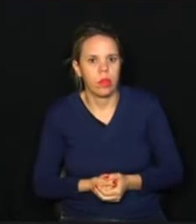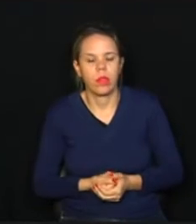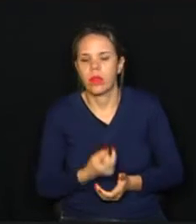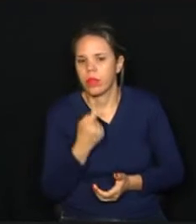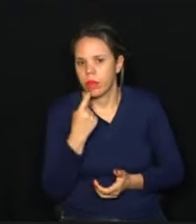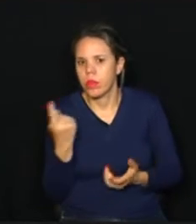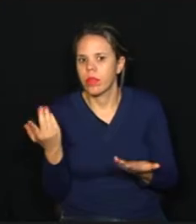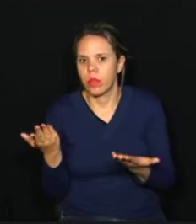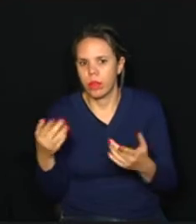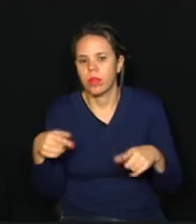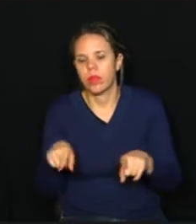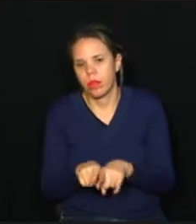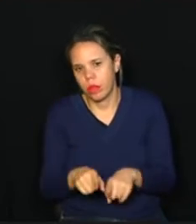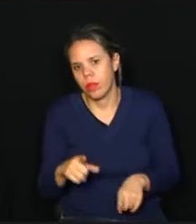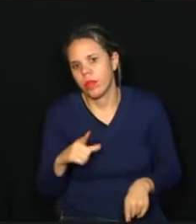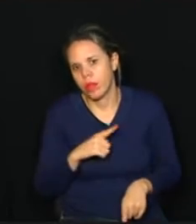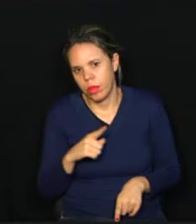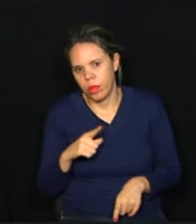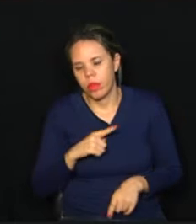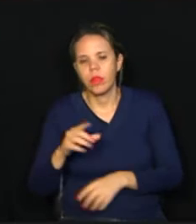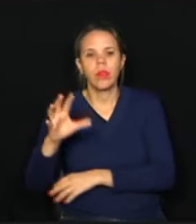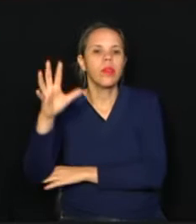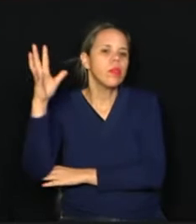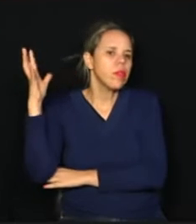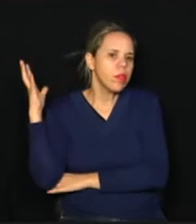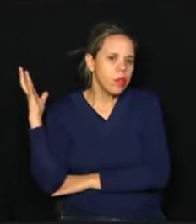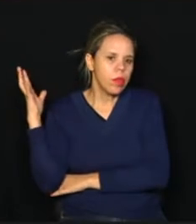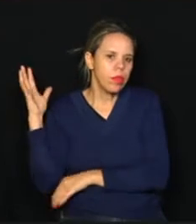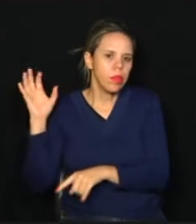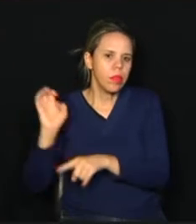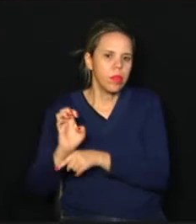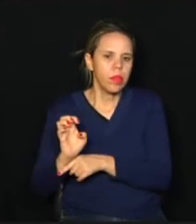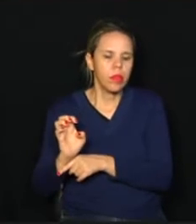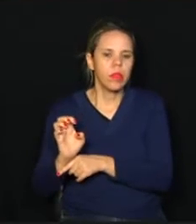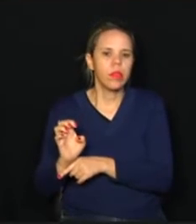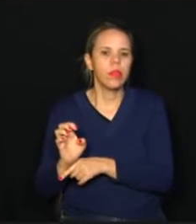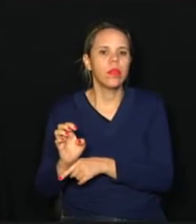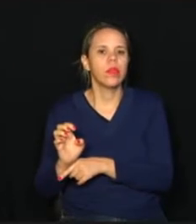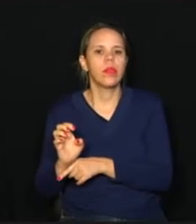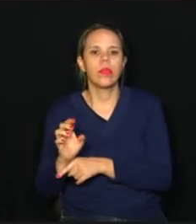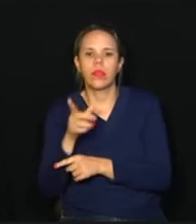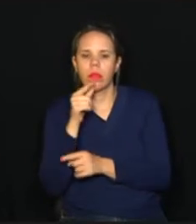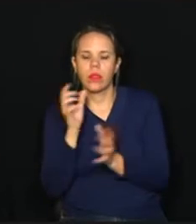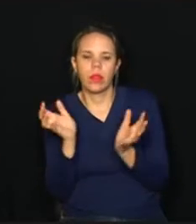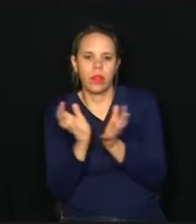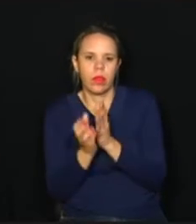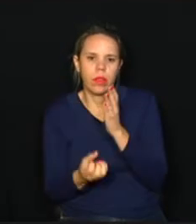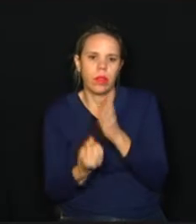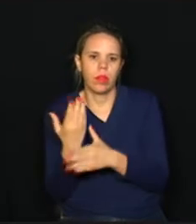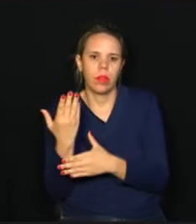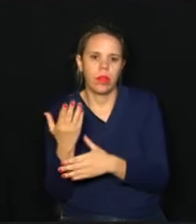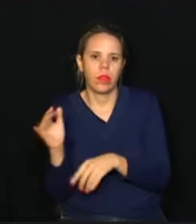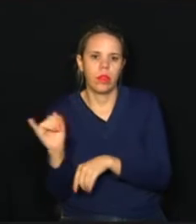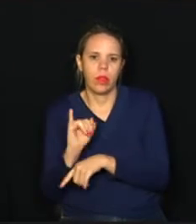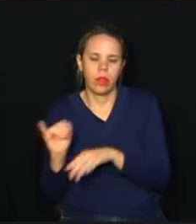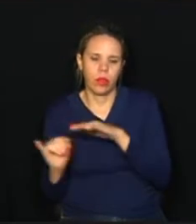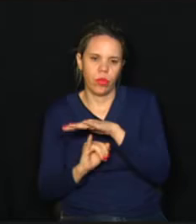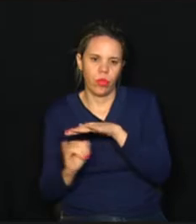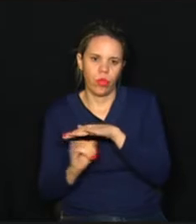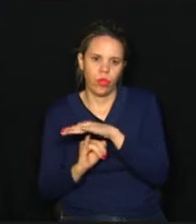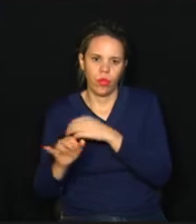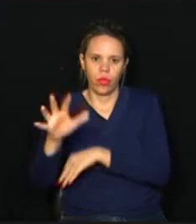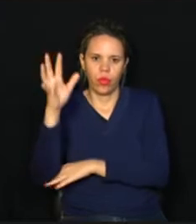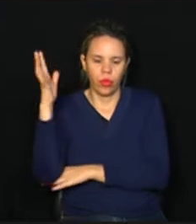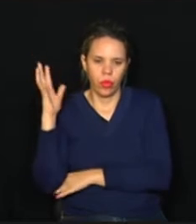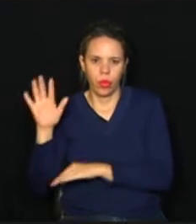Campinas, temos a Floresta Estadual da Serra d'Água, uma unidade que foi implantada pelo Instituto Florestal